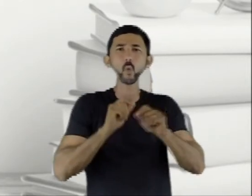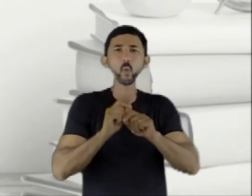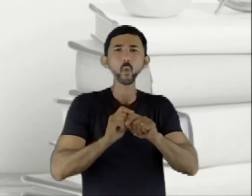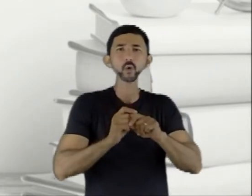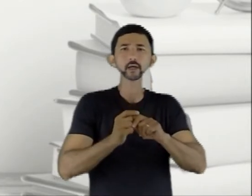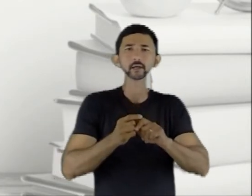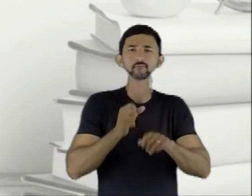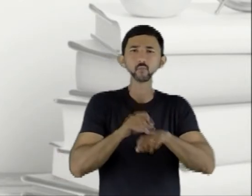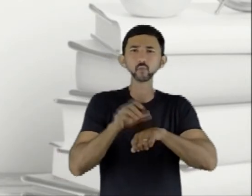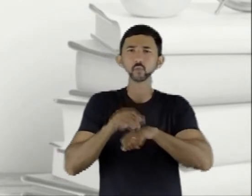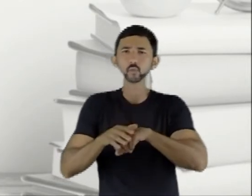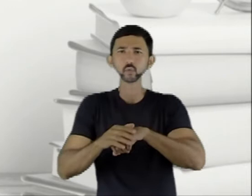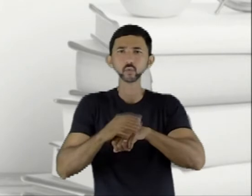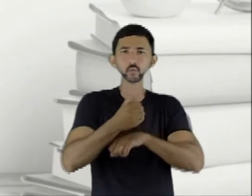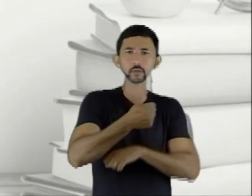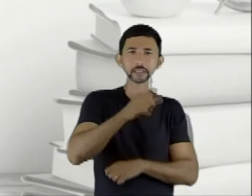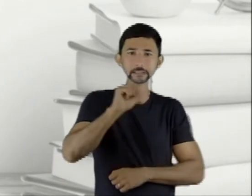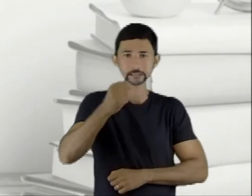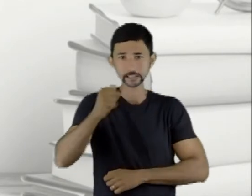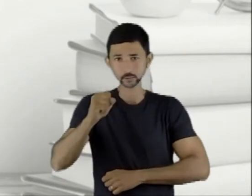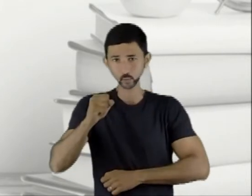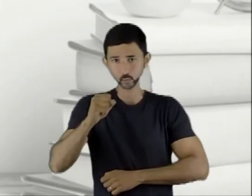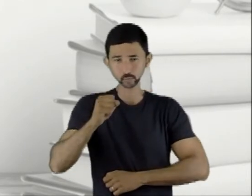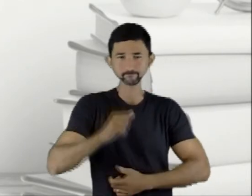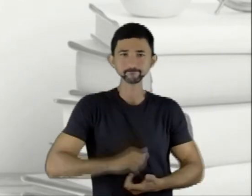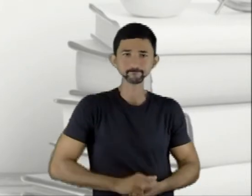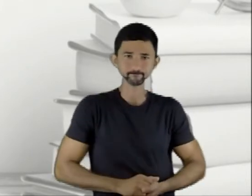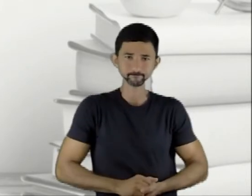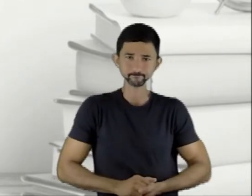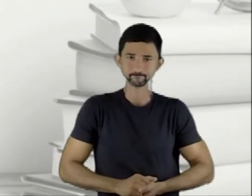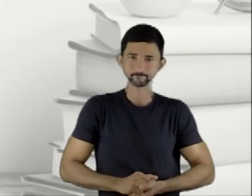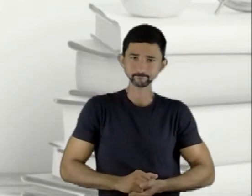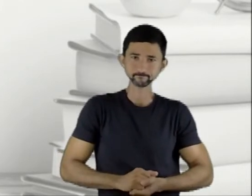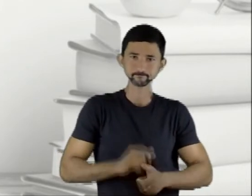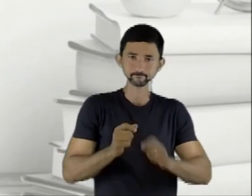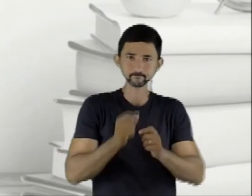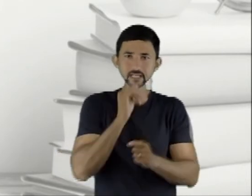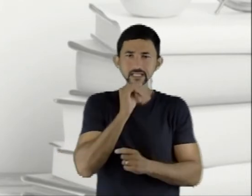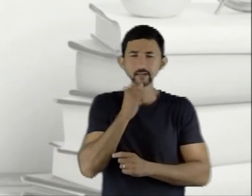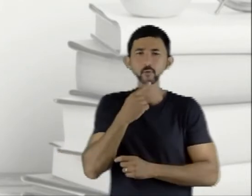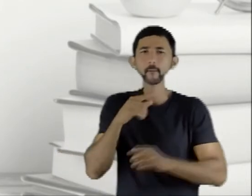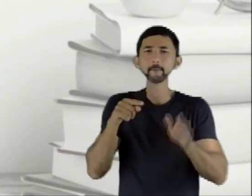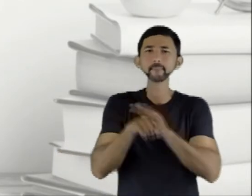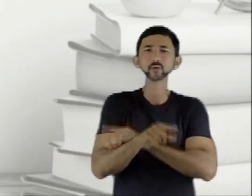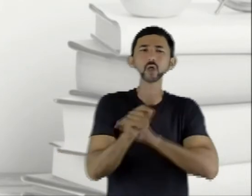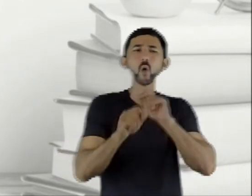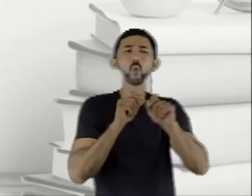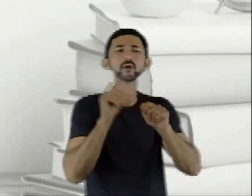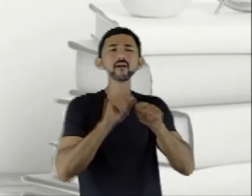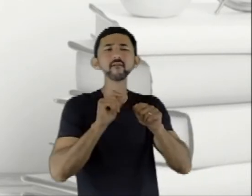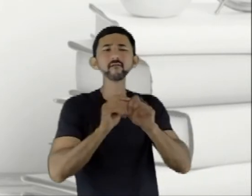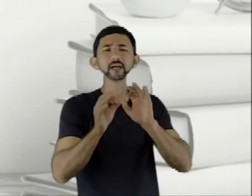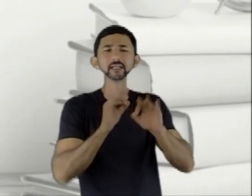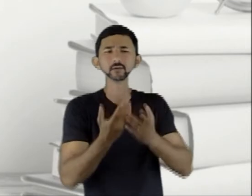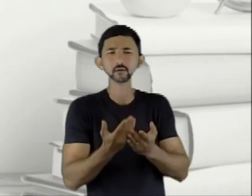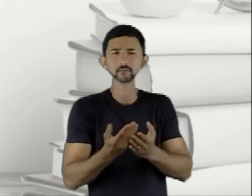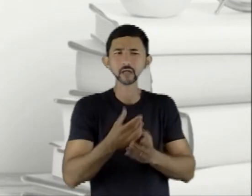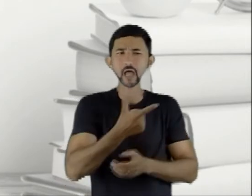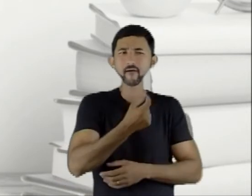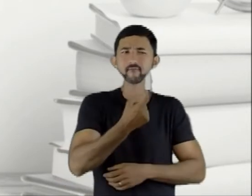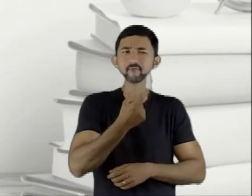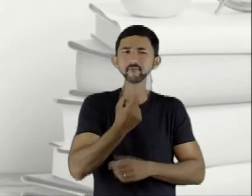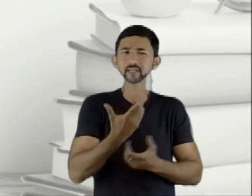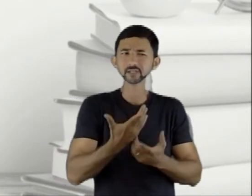18 milhões de reais. Ou seja, o que foi feito aí? Vou deixar para você como tarefa de casa. 20%